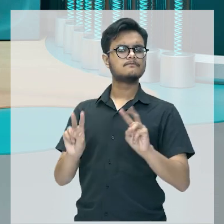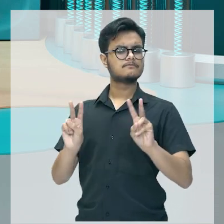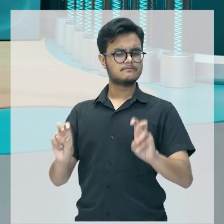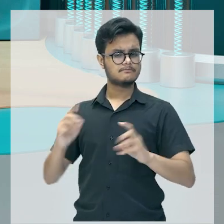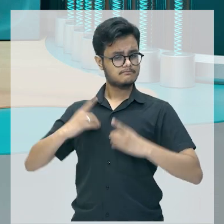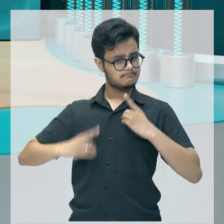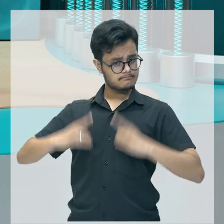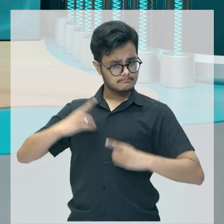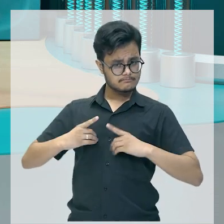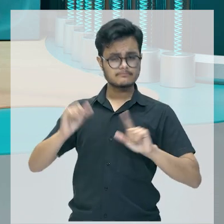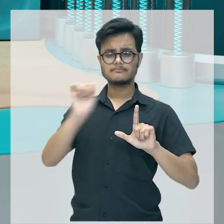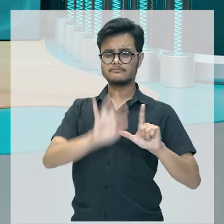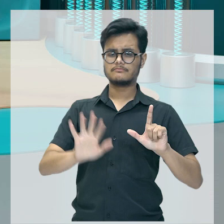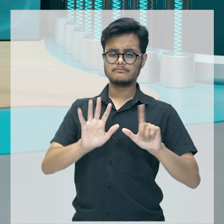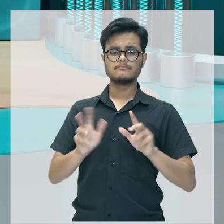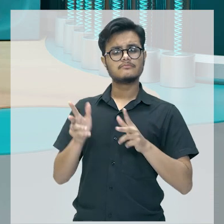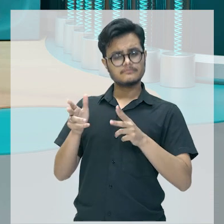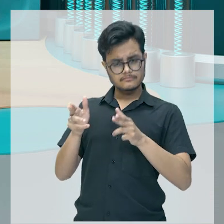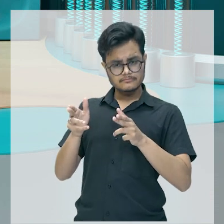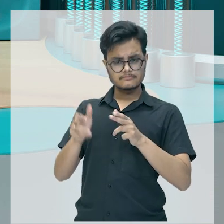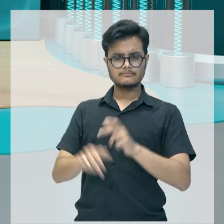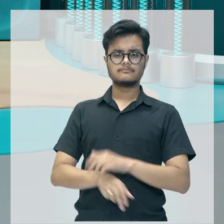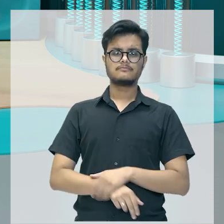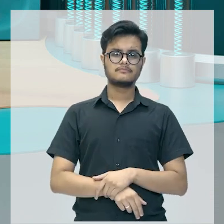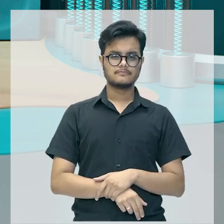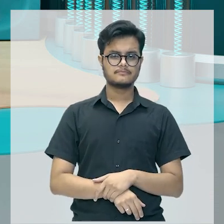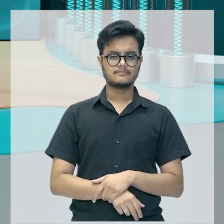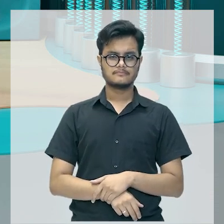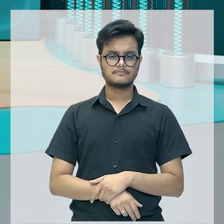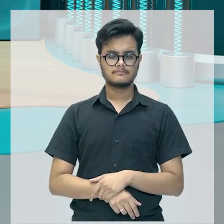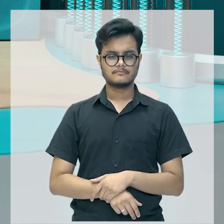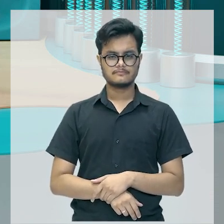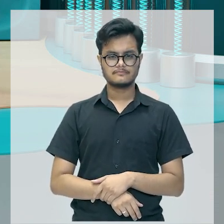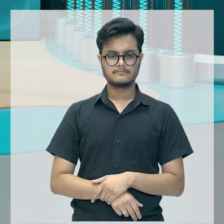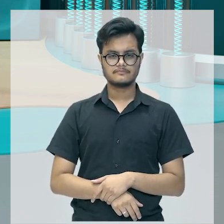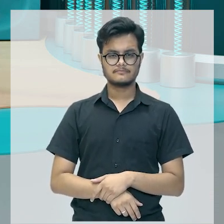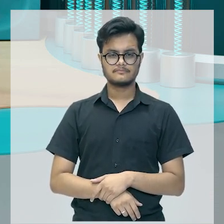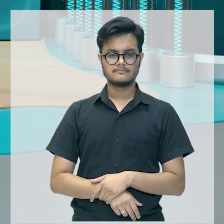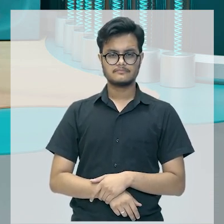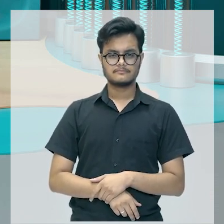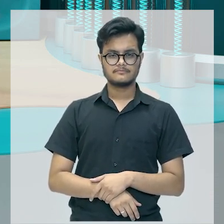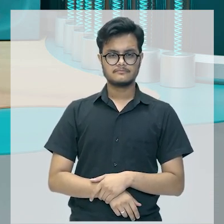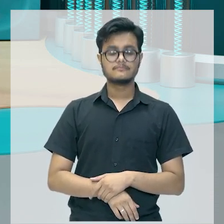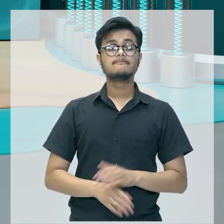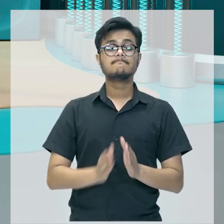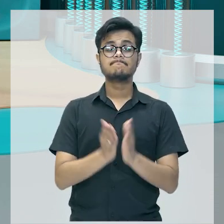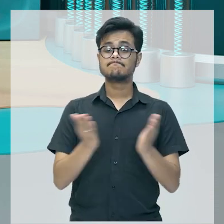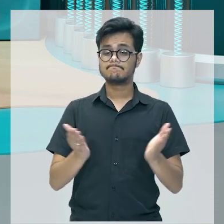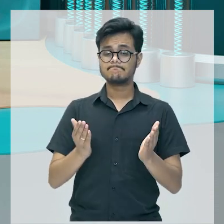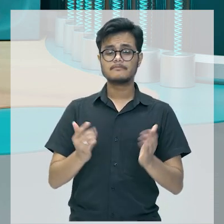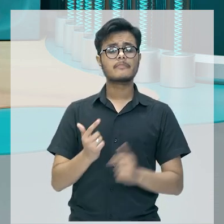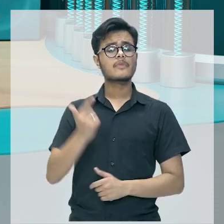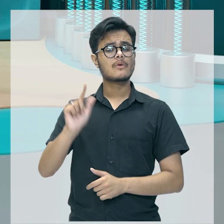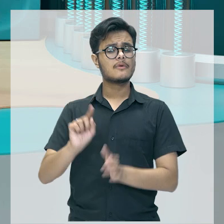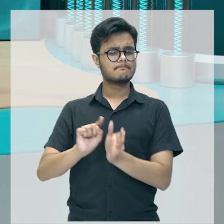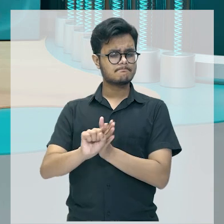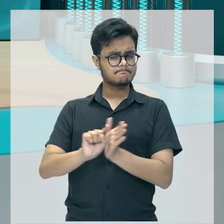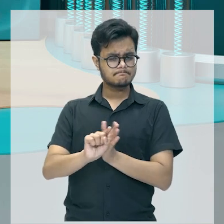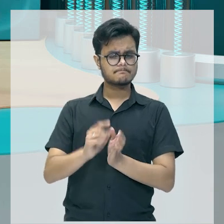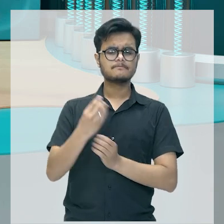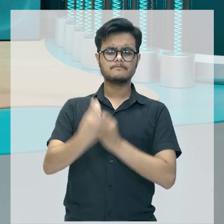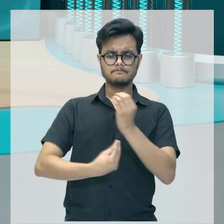Porque a imagem é a mesma, certo? O título tá ali, depression, right? Então, agora a gente tem outras perguntinhas aí para